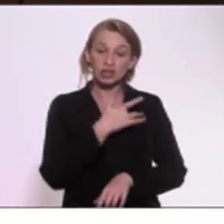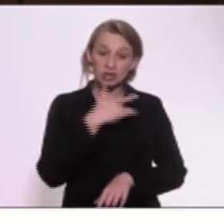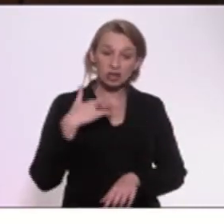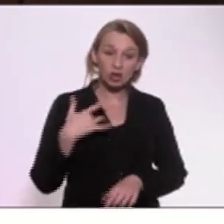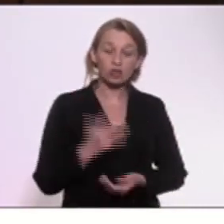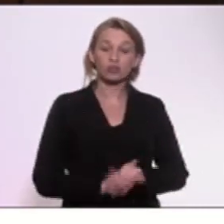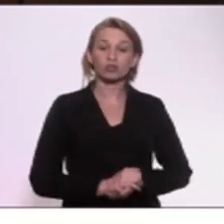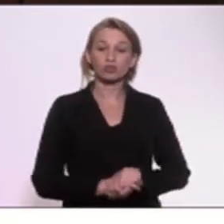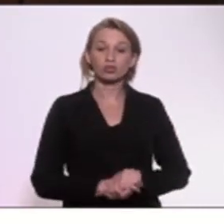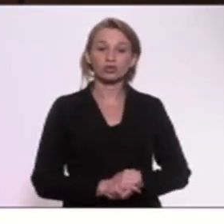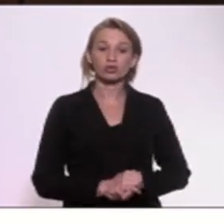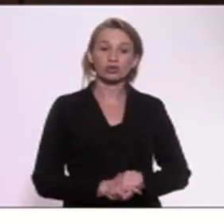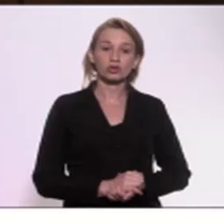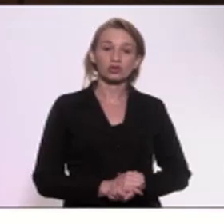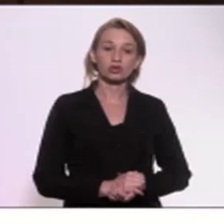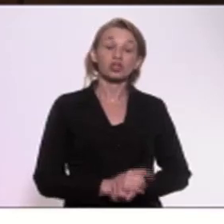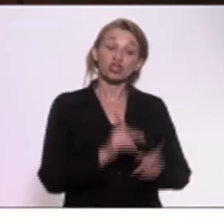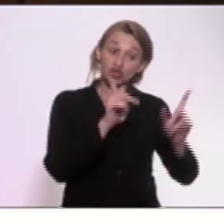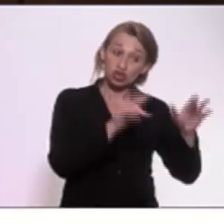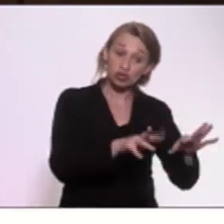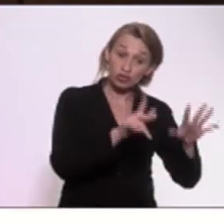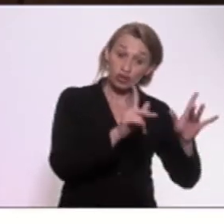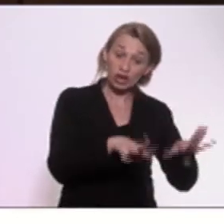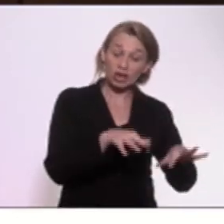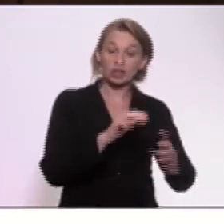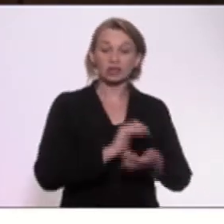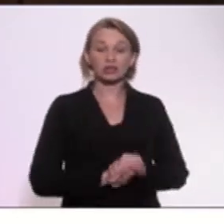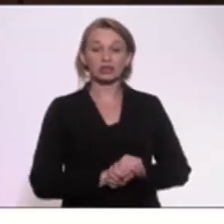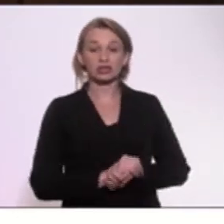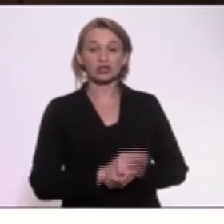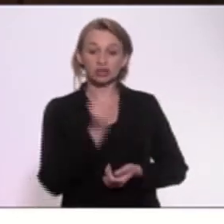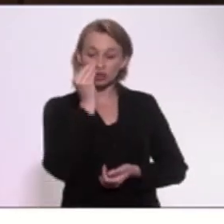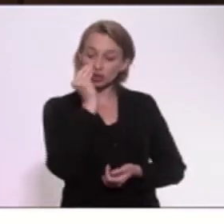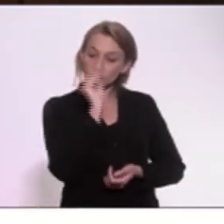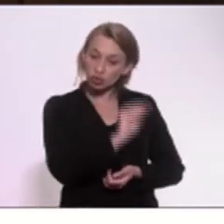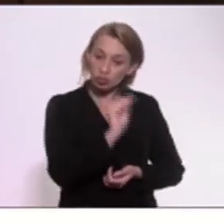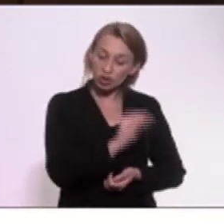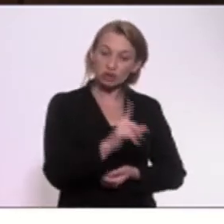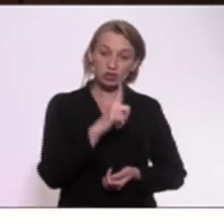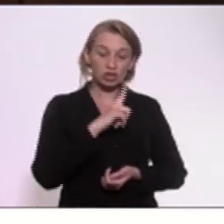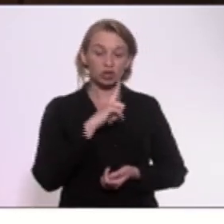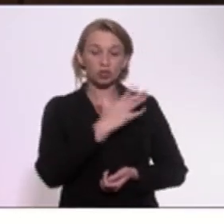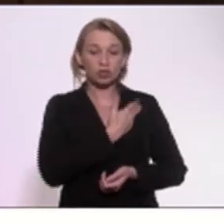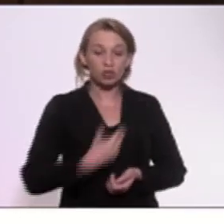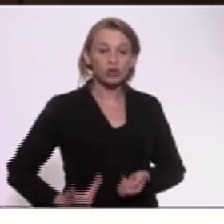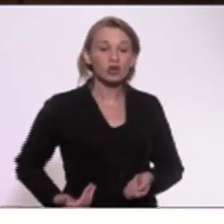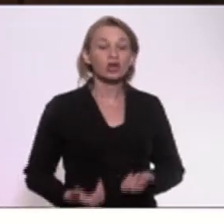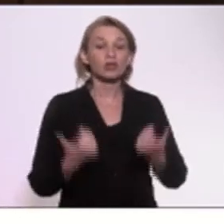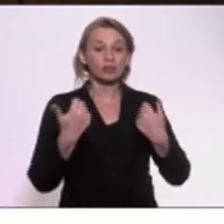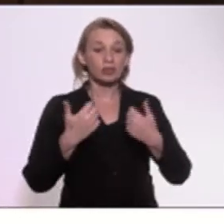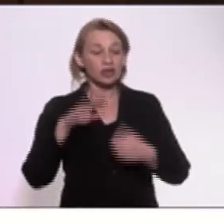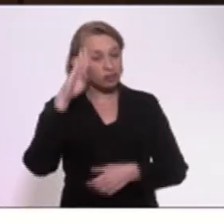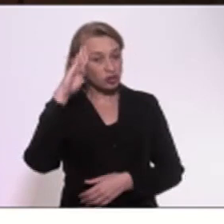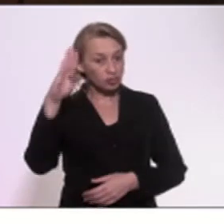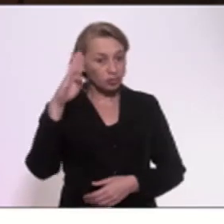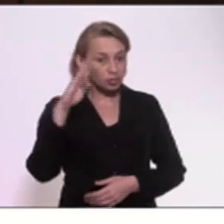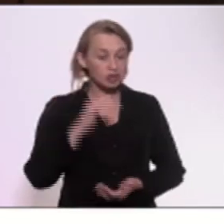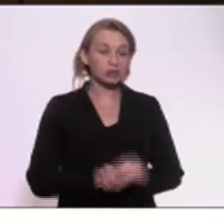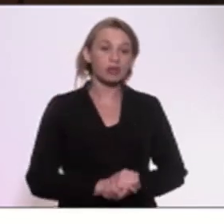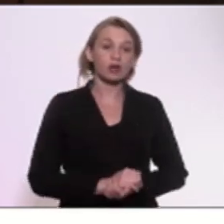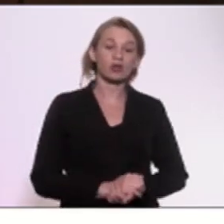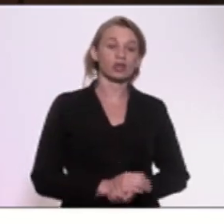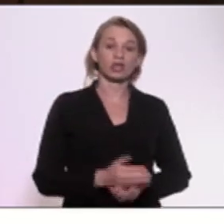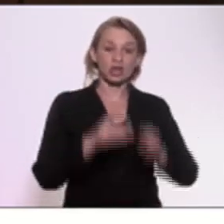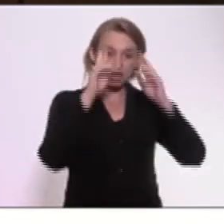tido de tratamento dos diferentes governos. É fundamental que se respeite o PCCS, que se